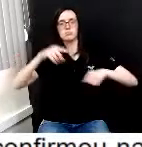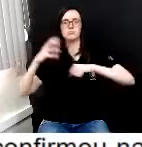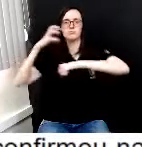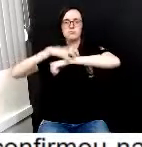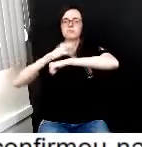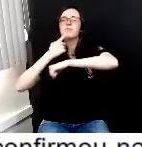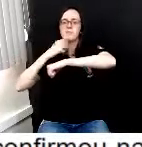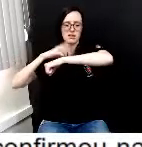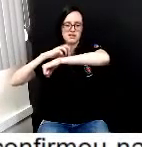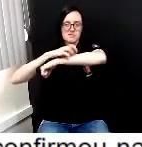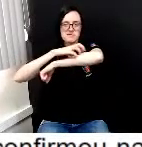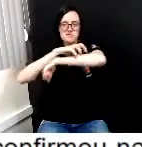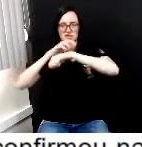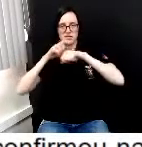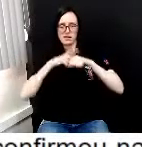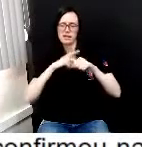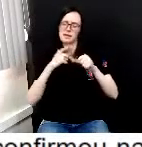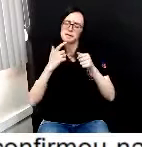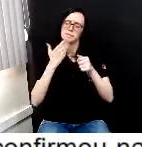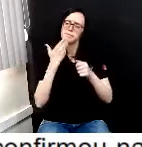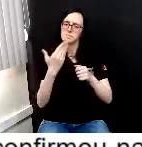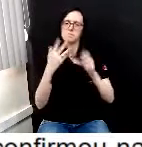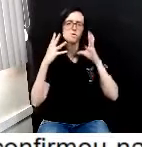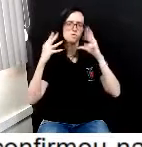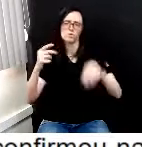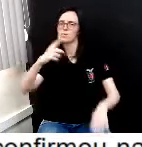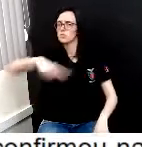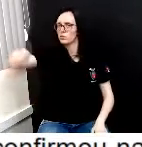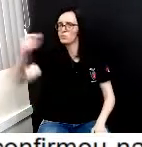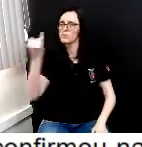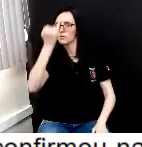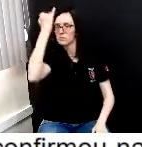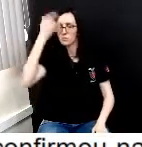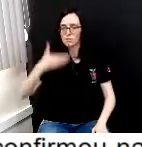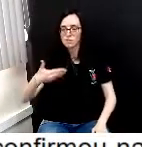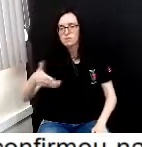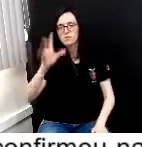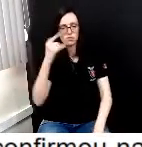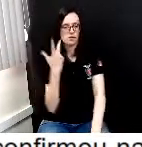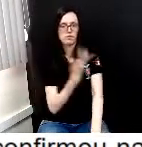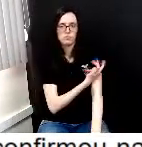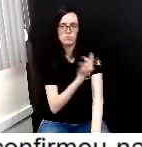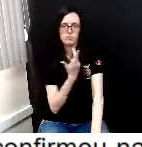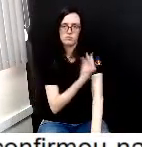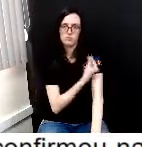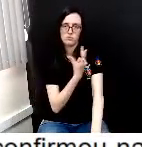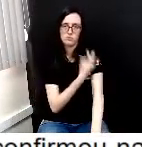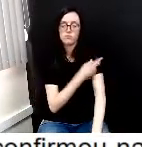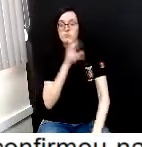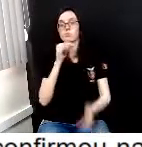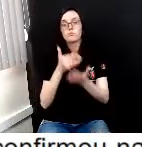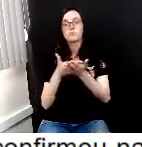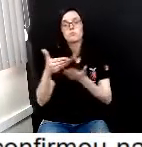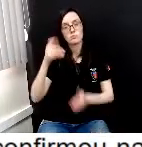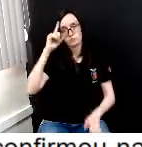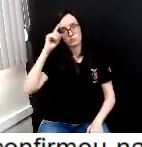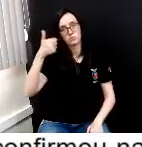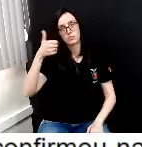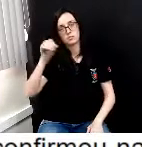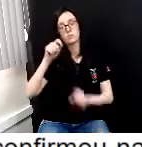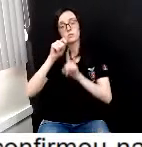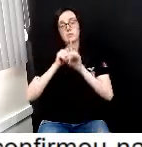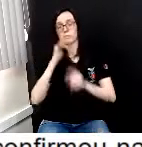sarampo. E eu peço o apoio de todos vocês para a campanha de vacinação, que irá iniciar no dia 10